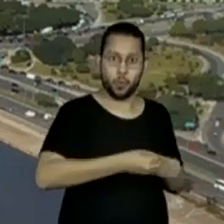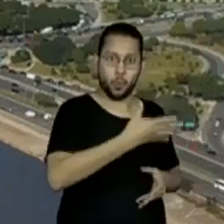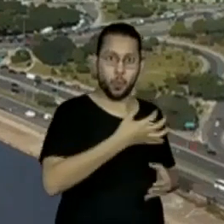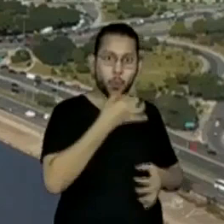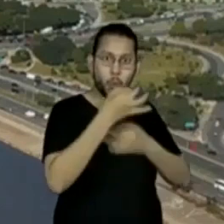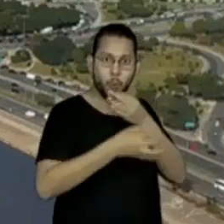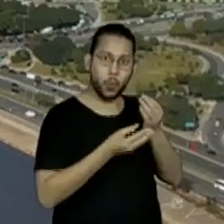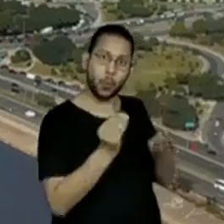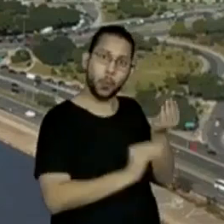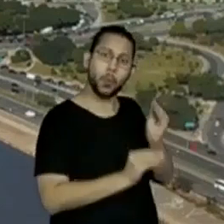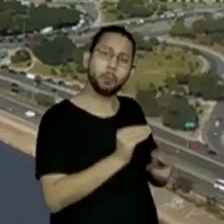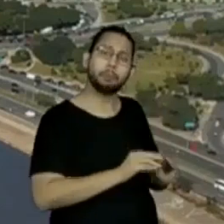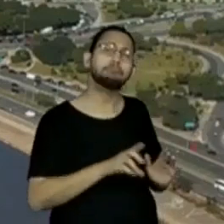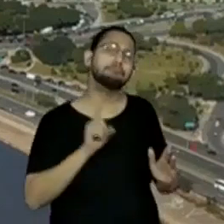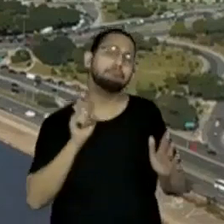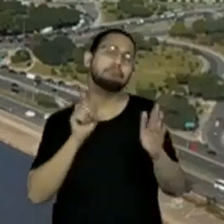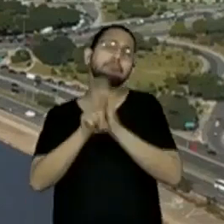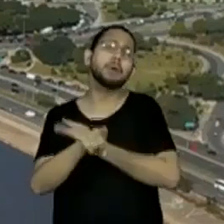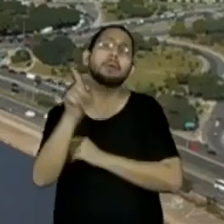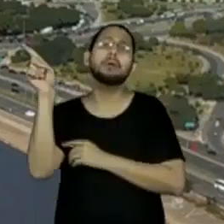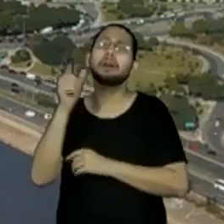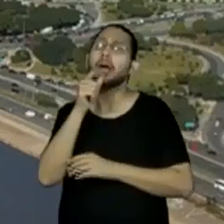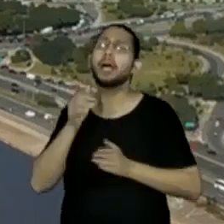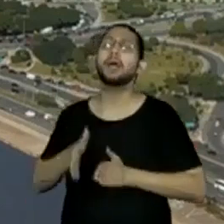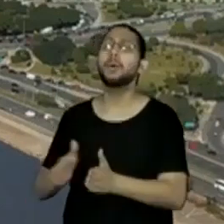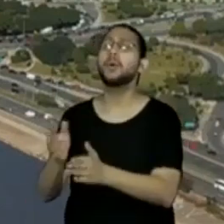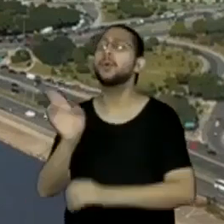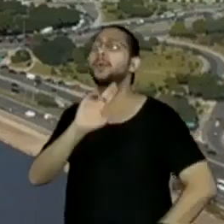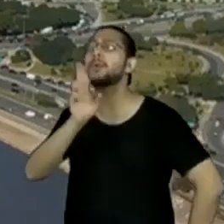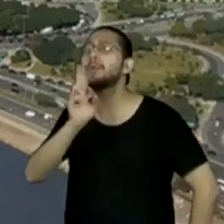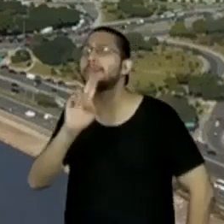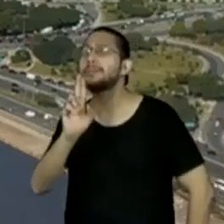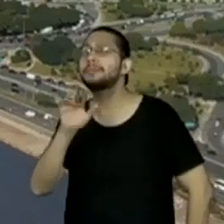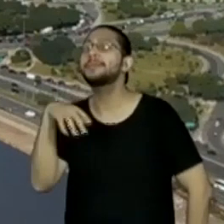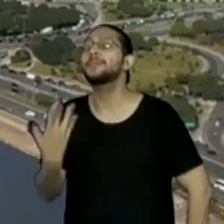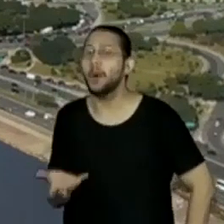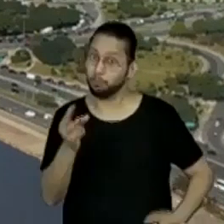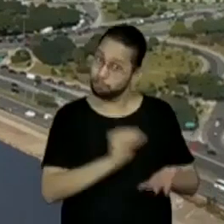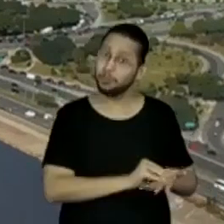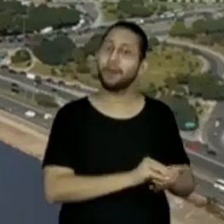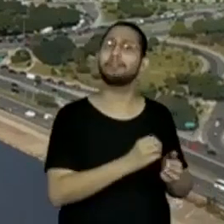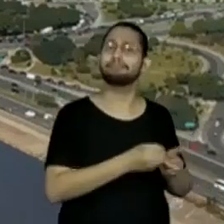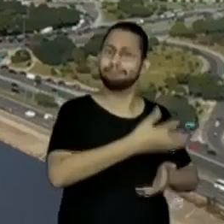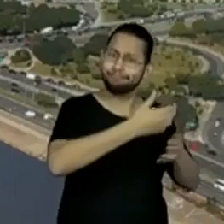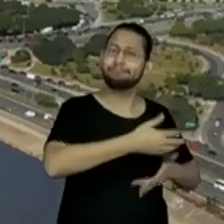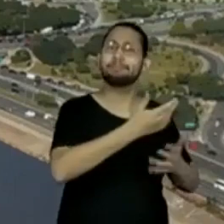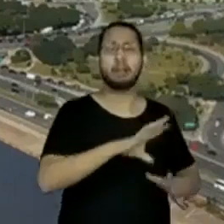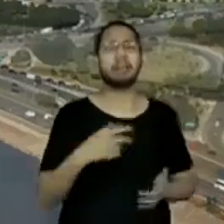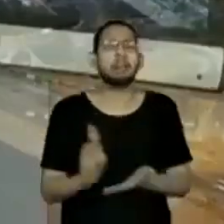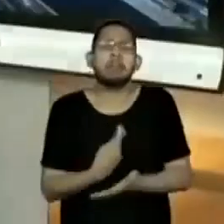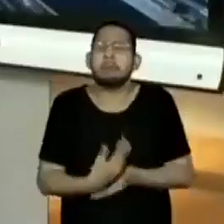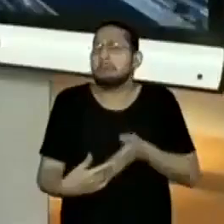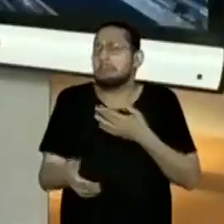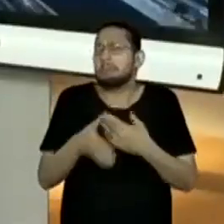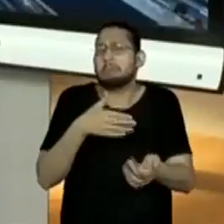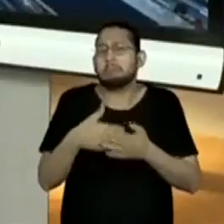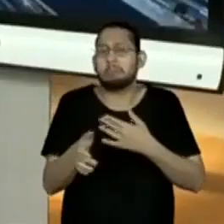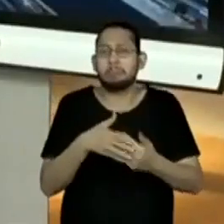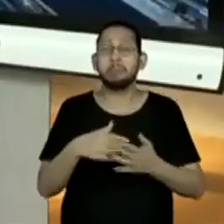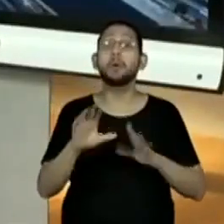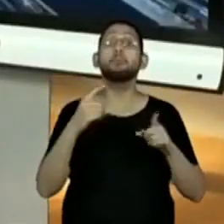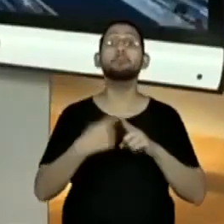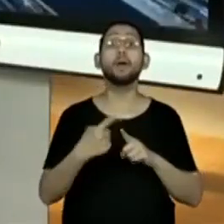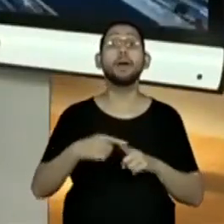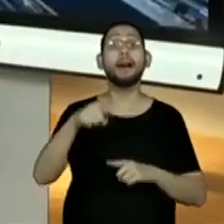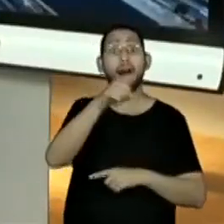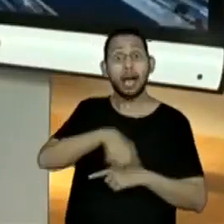por favor, qual é este rio. Vamos lá, não tenham medo de errar não. E coloca, a gente está falando para o estado de São Paulo